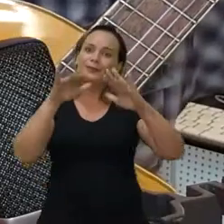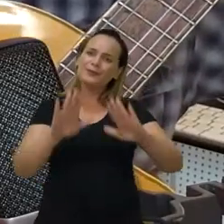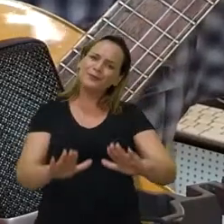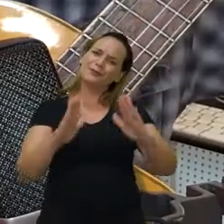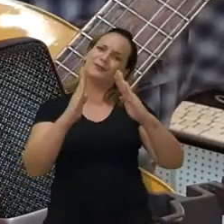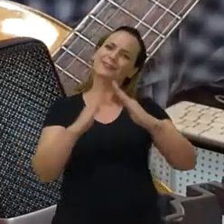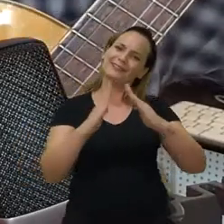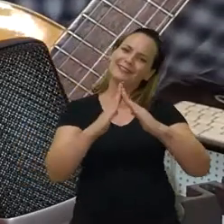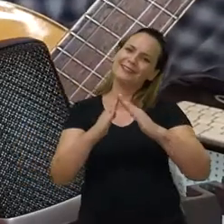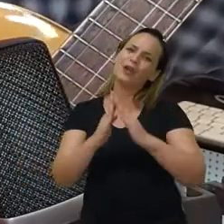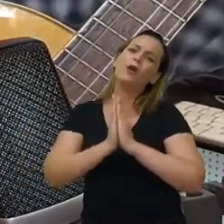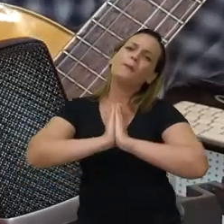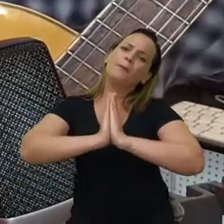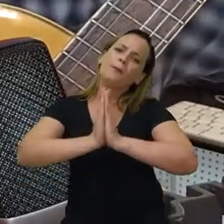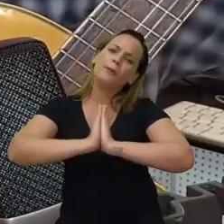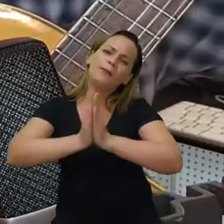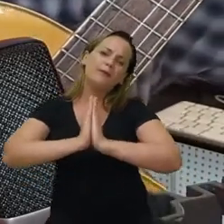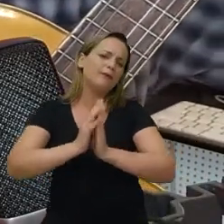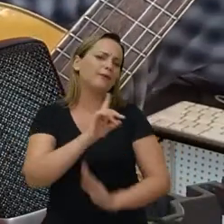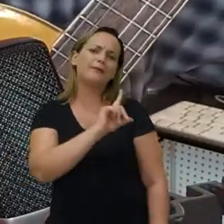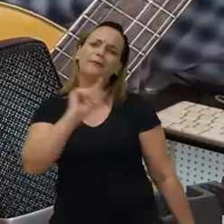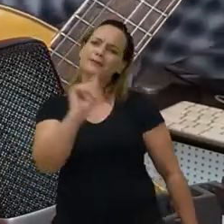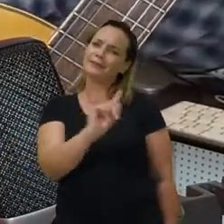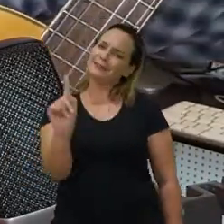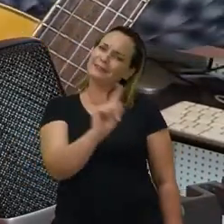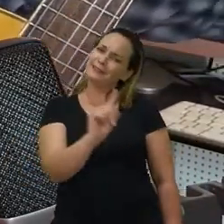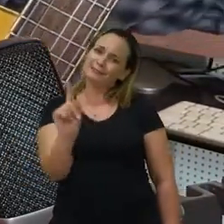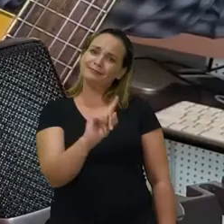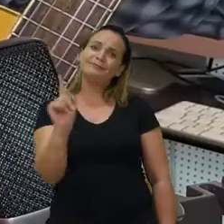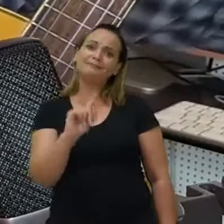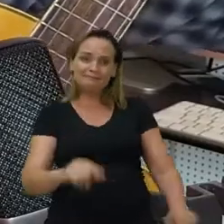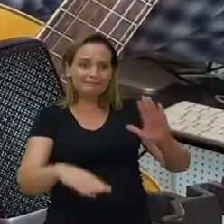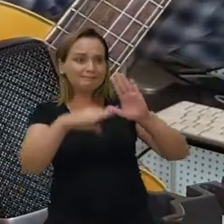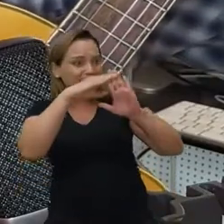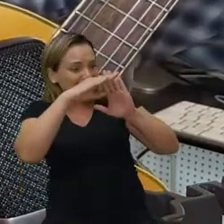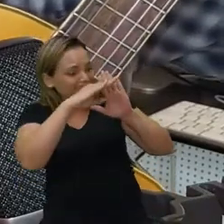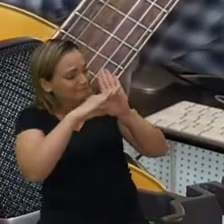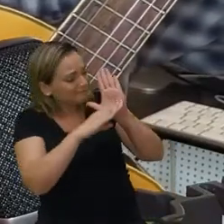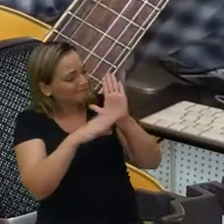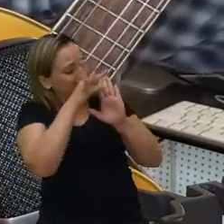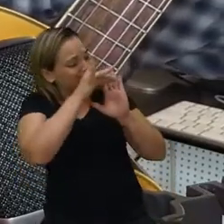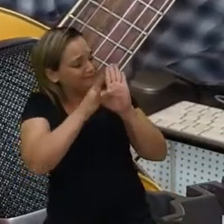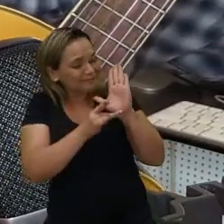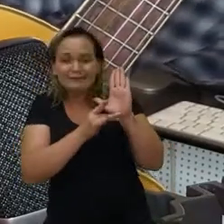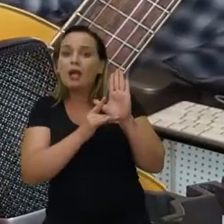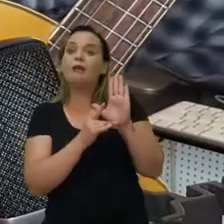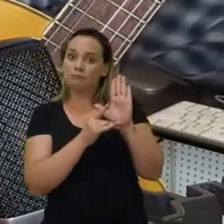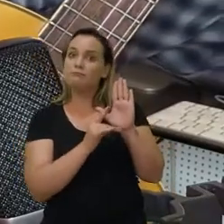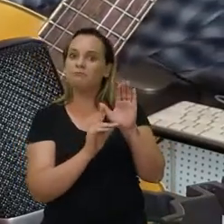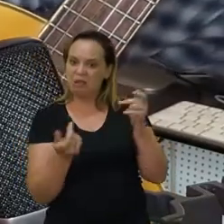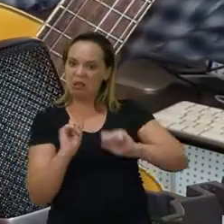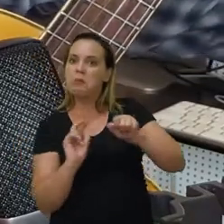ficar em casa, por favor não vá sair. Esta receitinha faz até